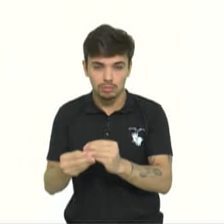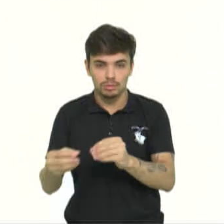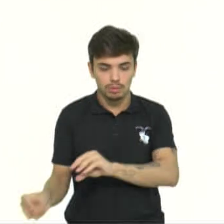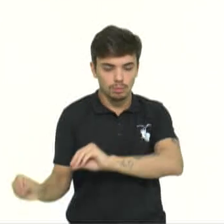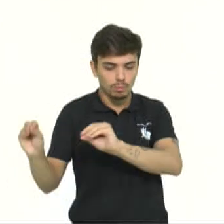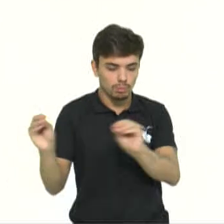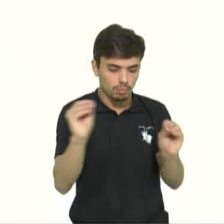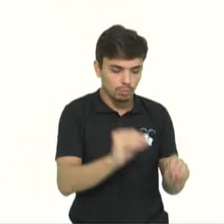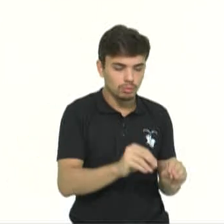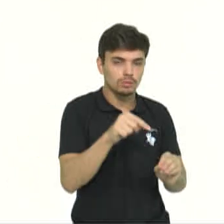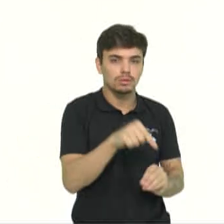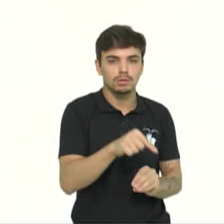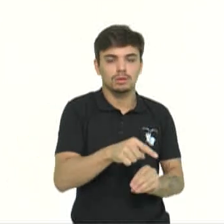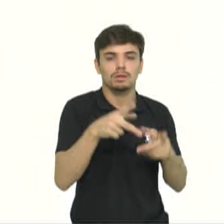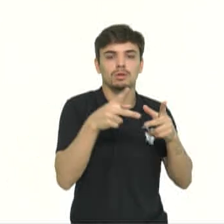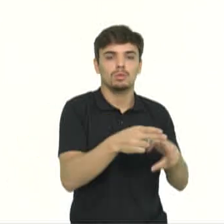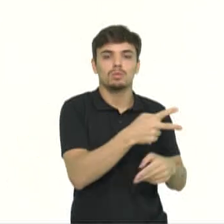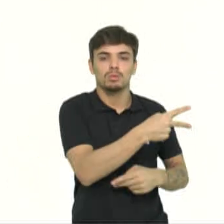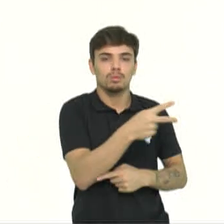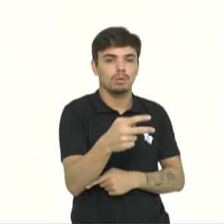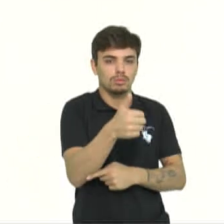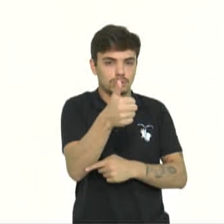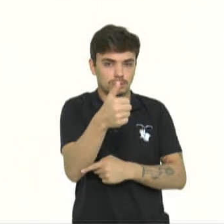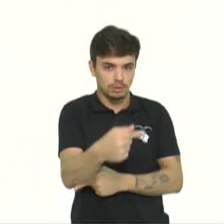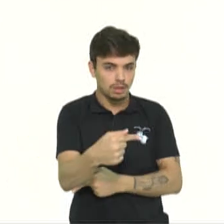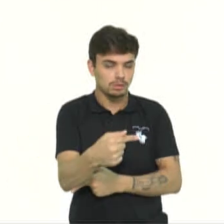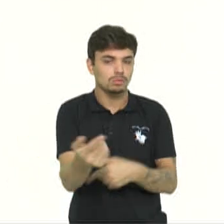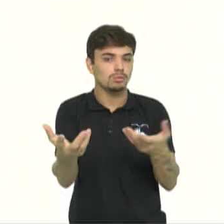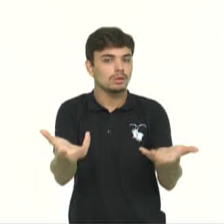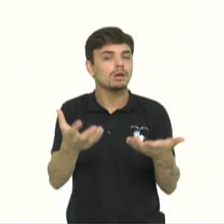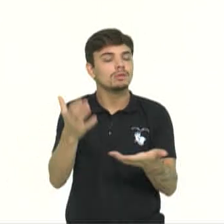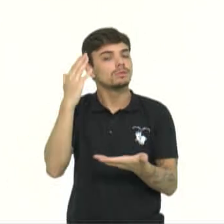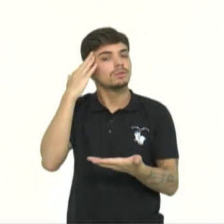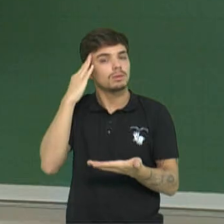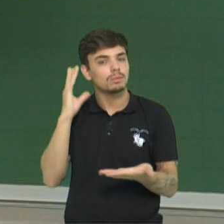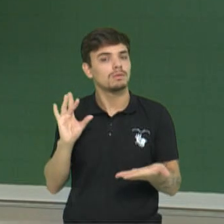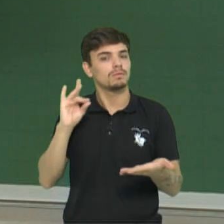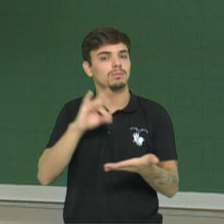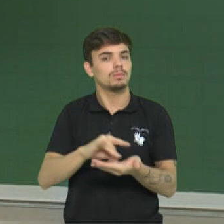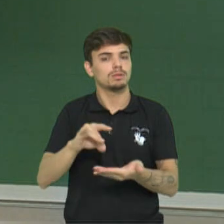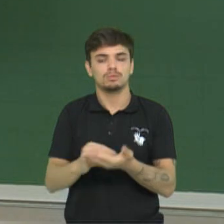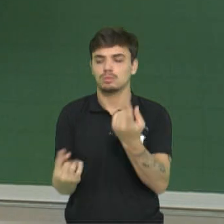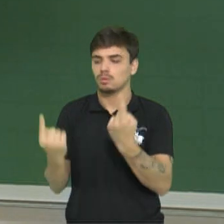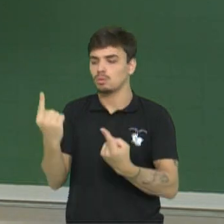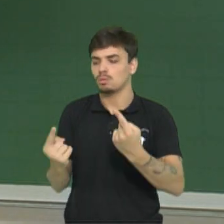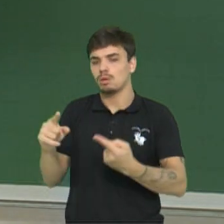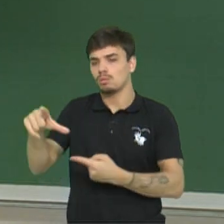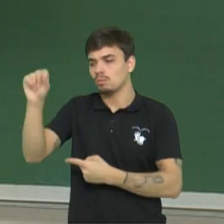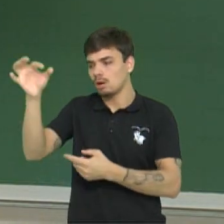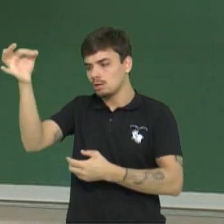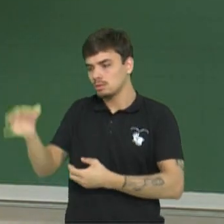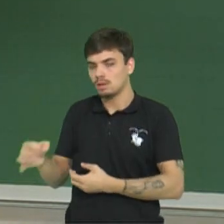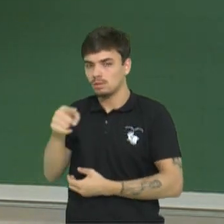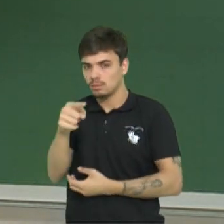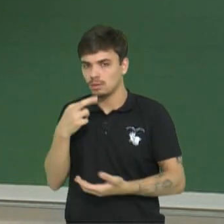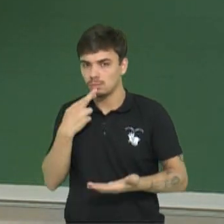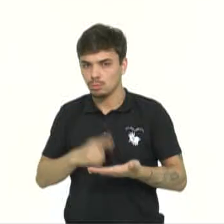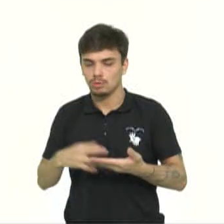membro igual a 17. Quero saber, das afirmativas ali, quais são as corretas. Agora é com